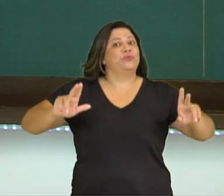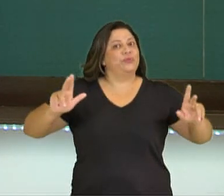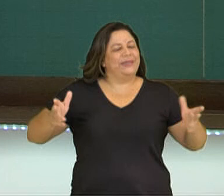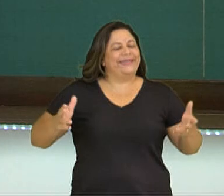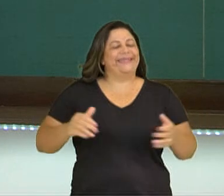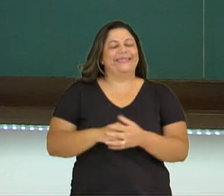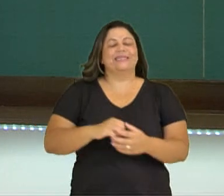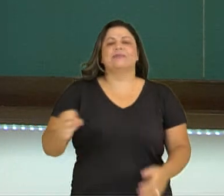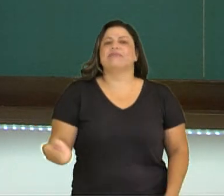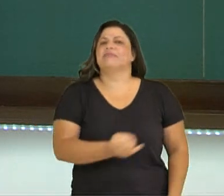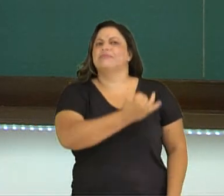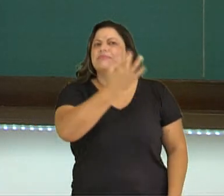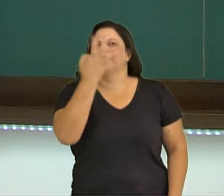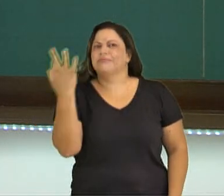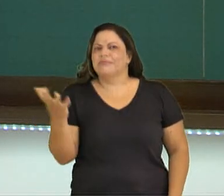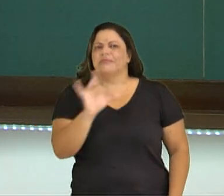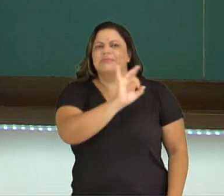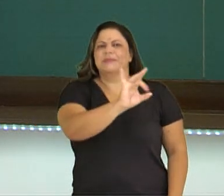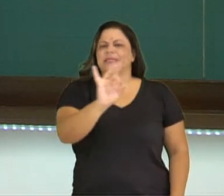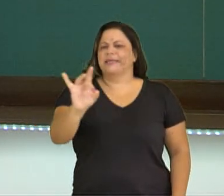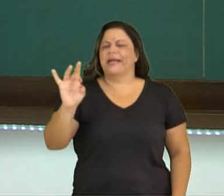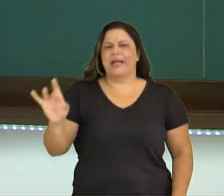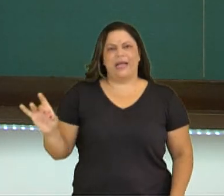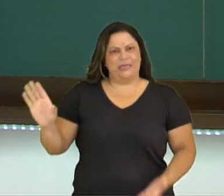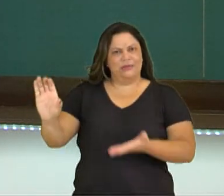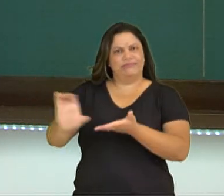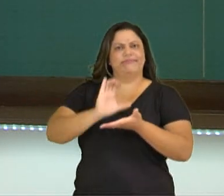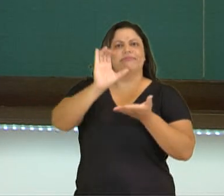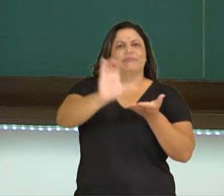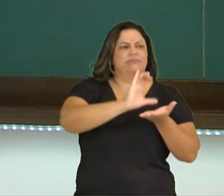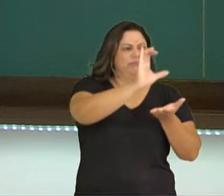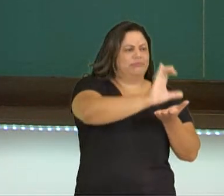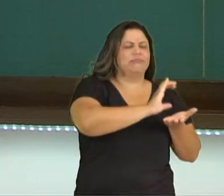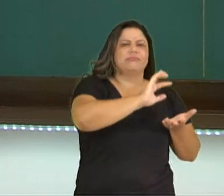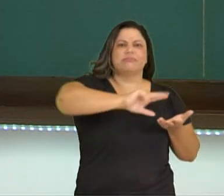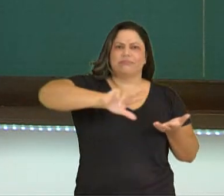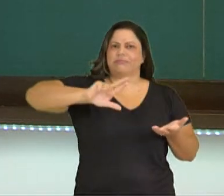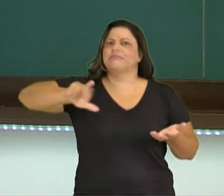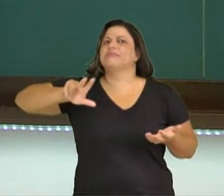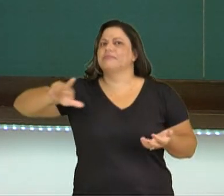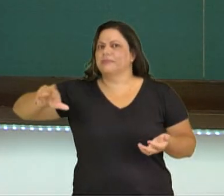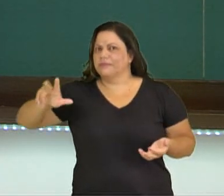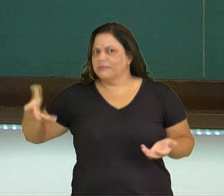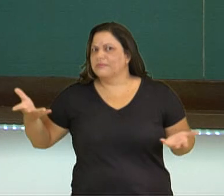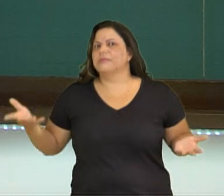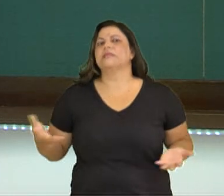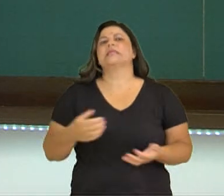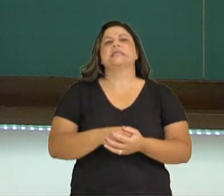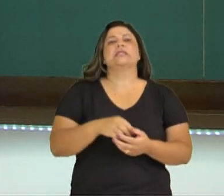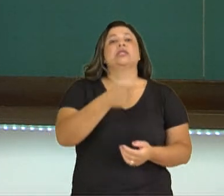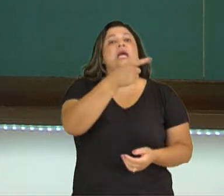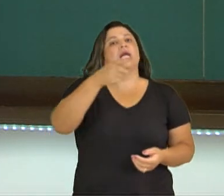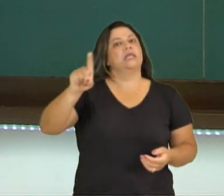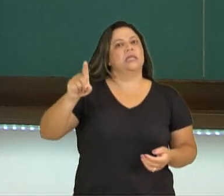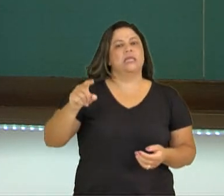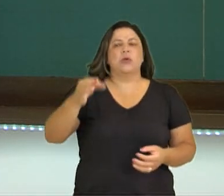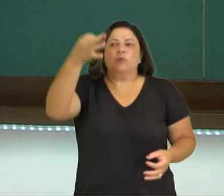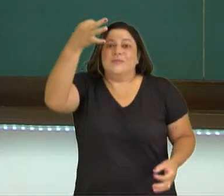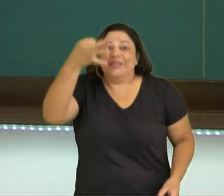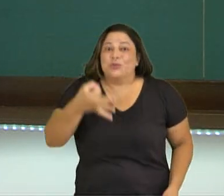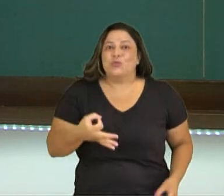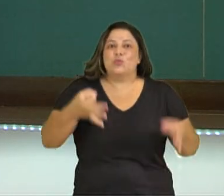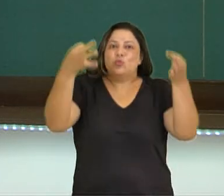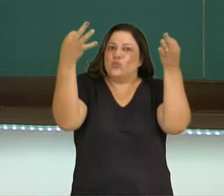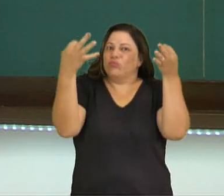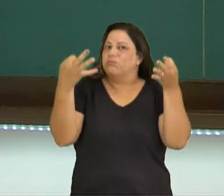essa quantidade que cada um recebe pelo trabalho que desenvolve. Não quer dizer que isso seja justo ou